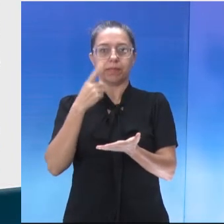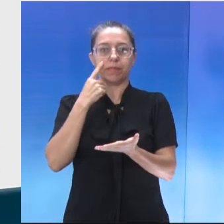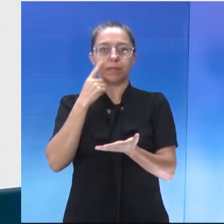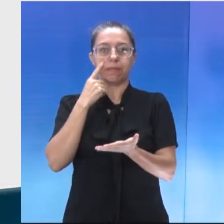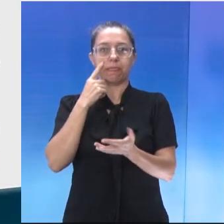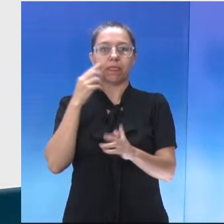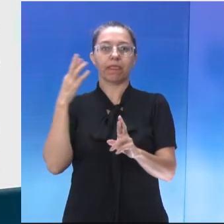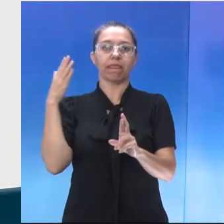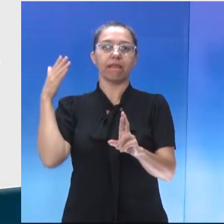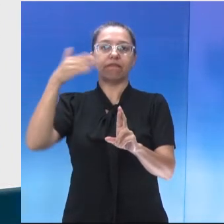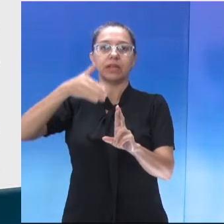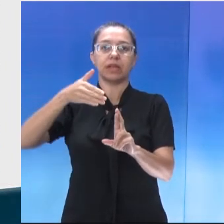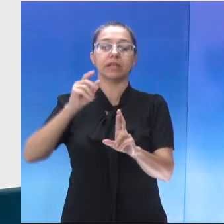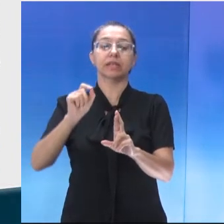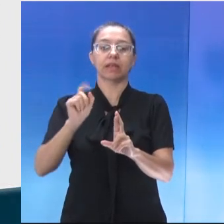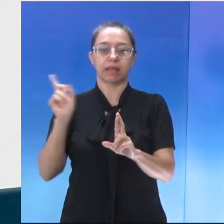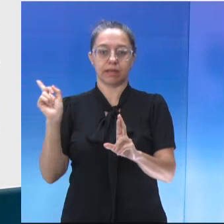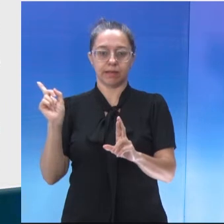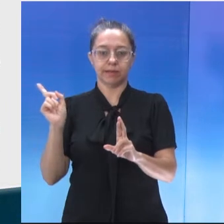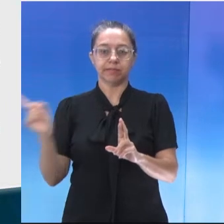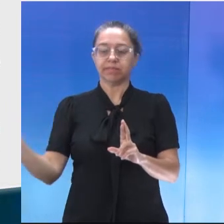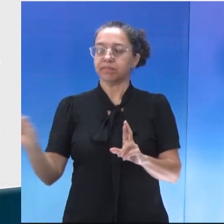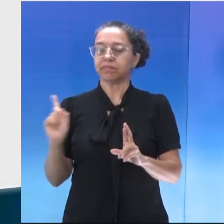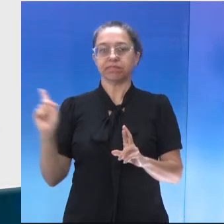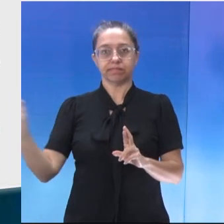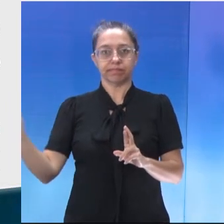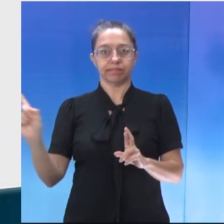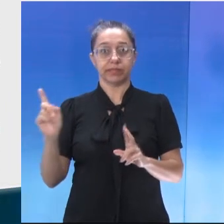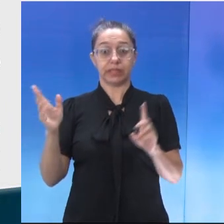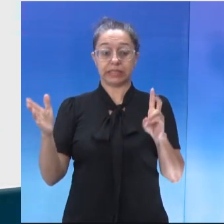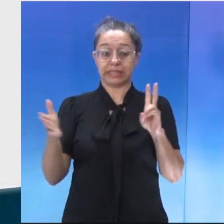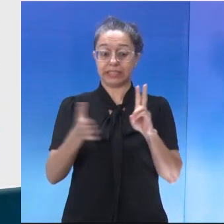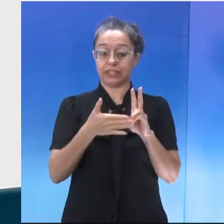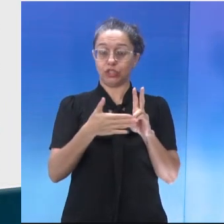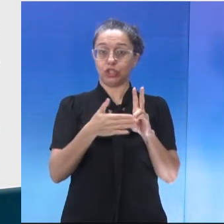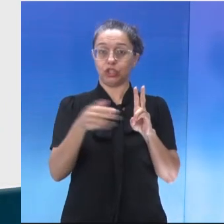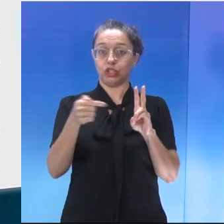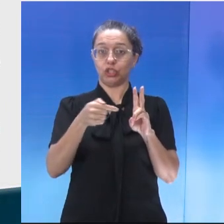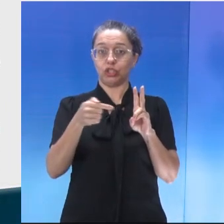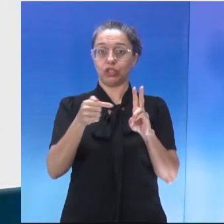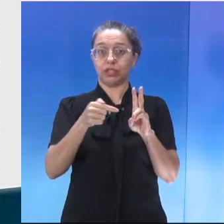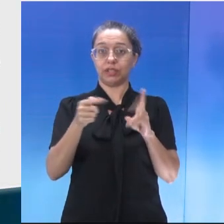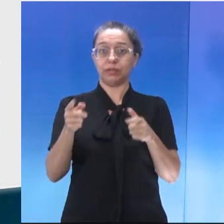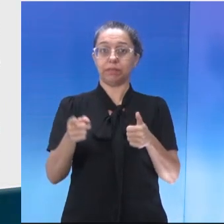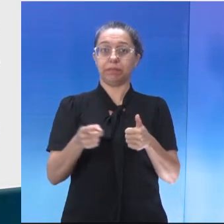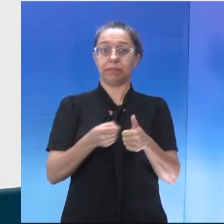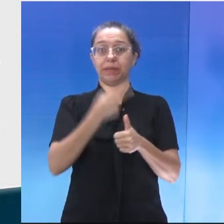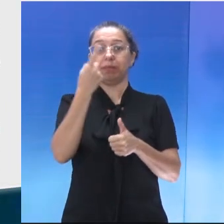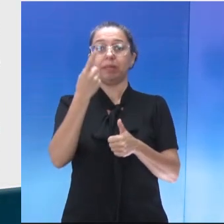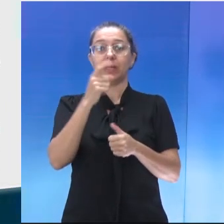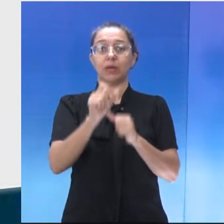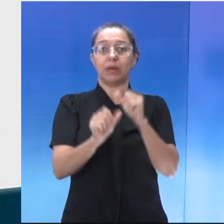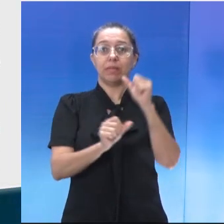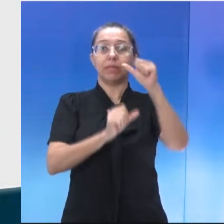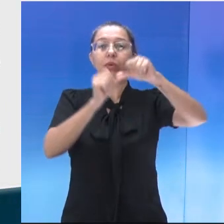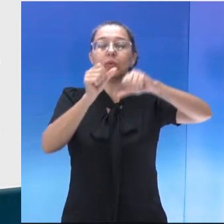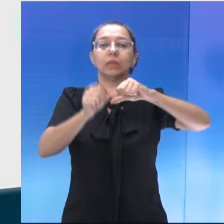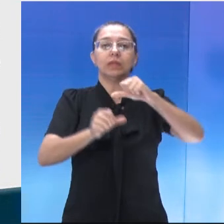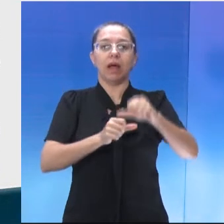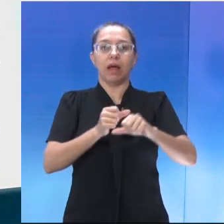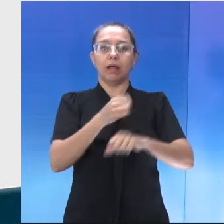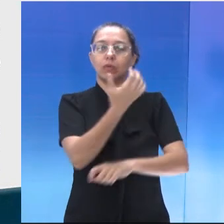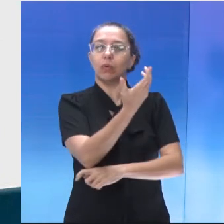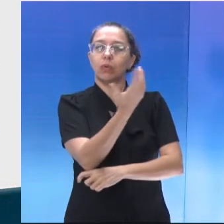retirado esse texto. Olha o livro. Indígenas foram os primeiros a alterar o ecossistema da